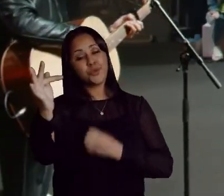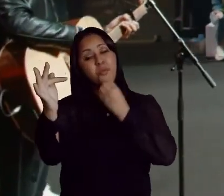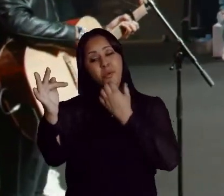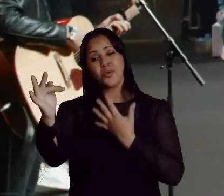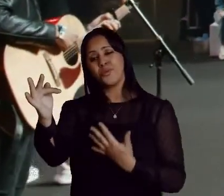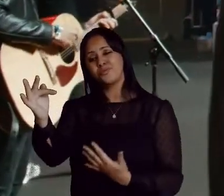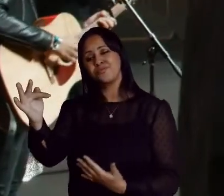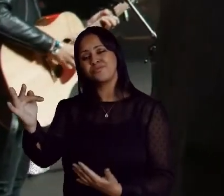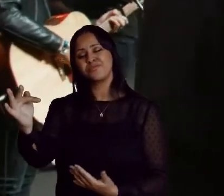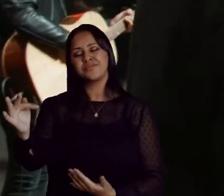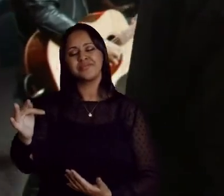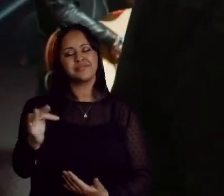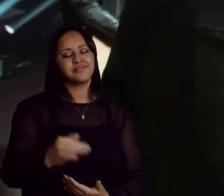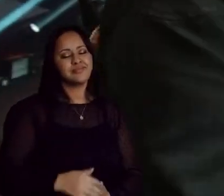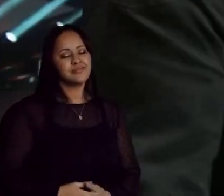amanhã.